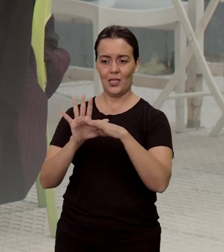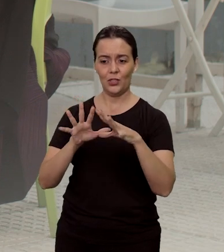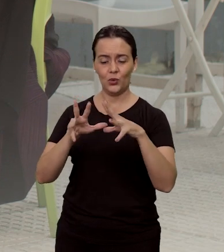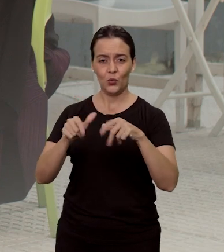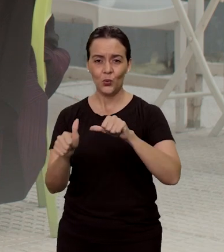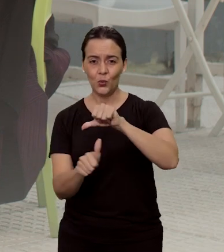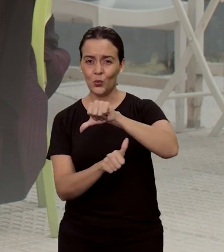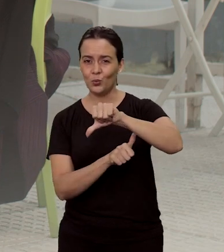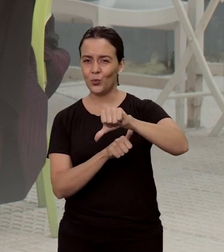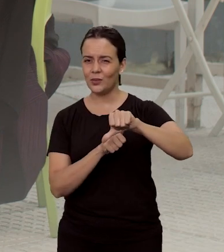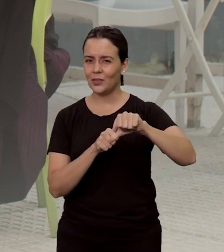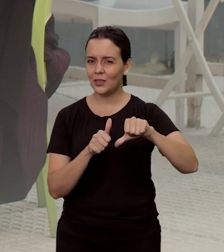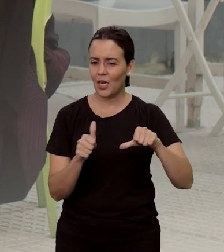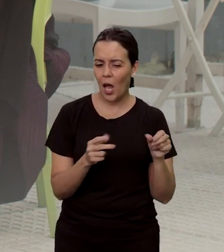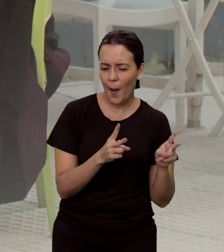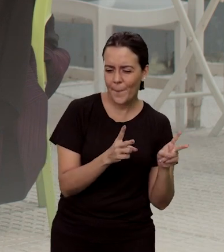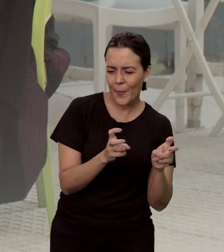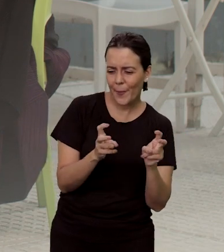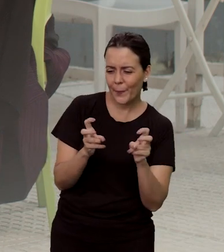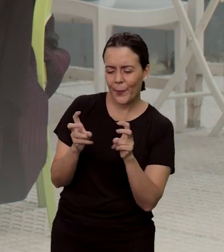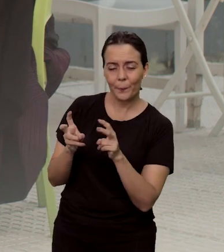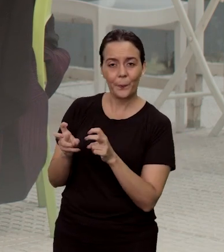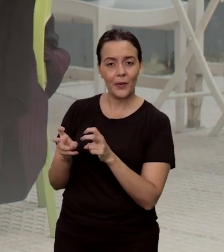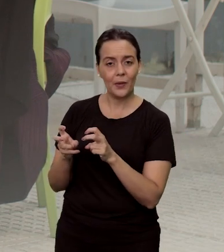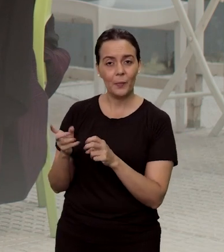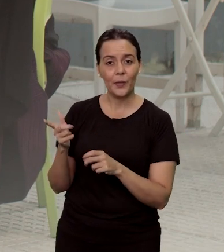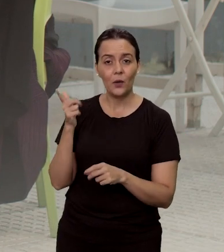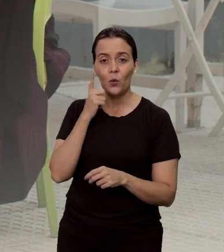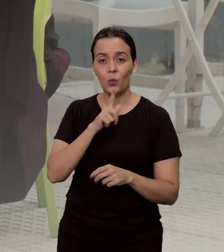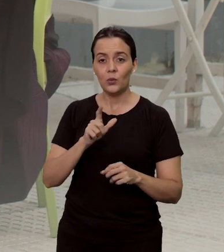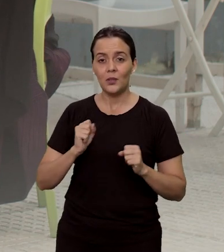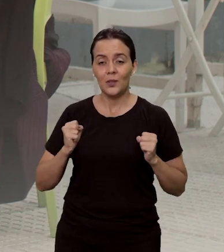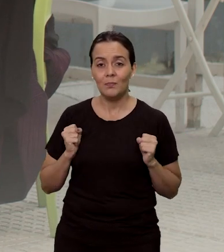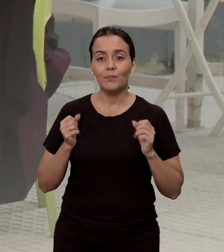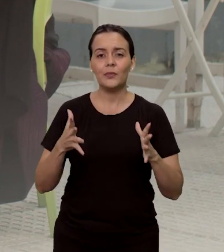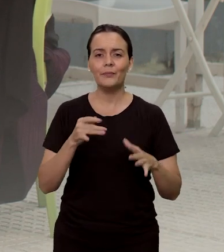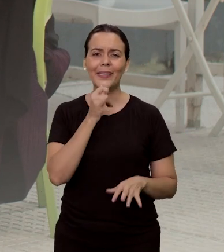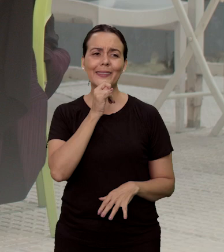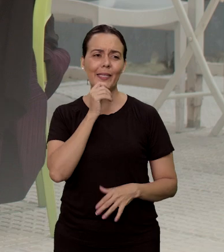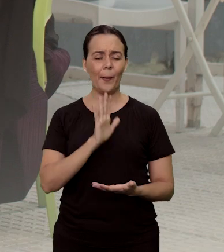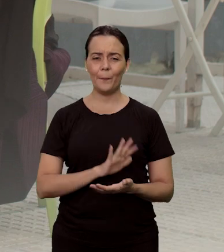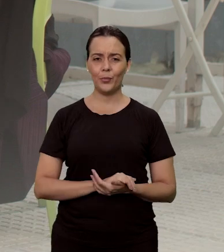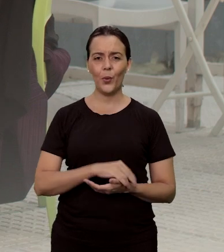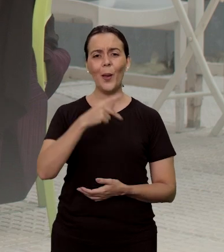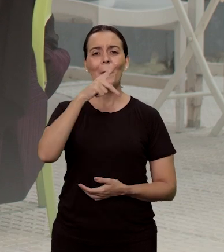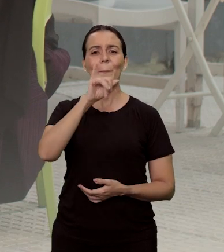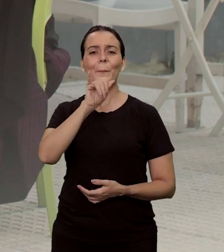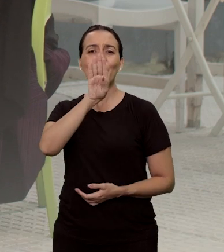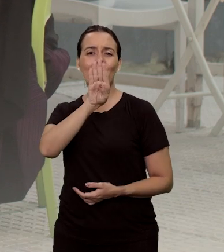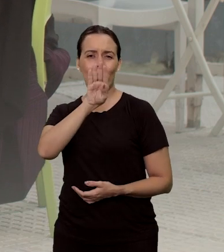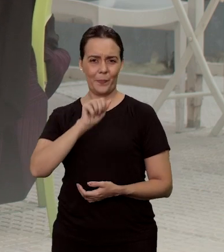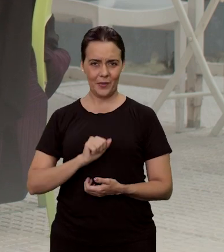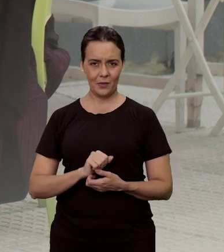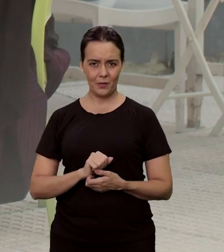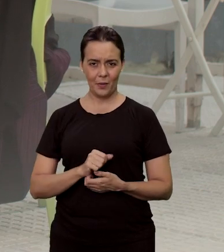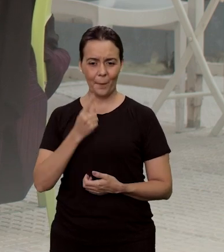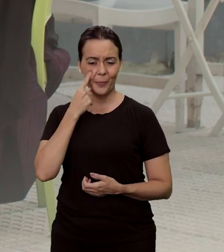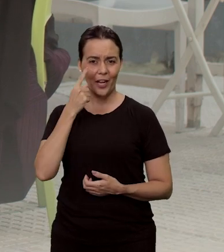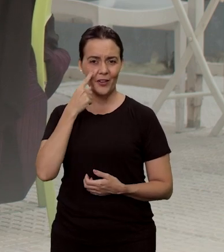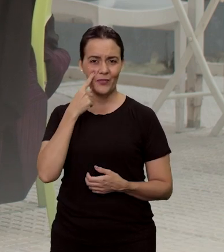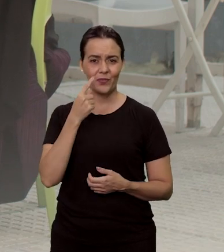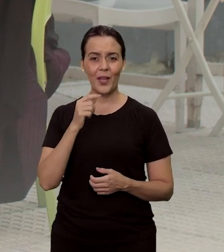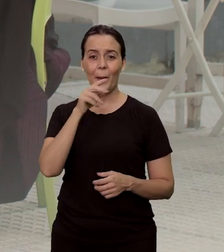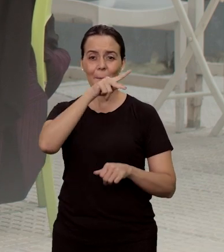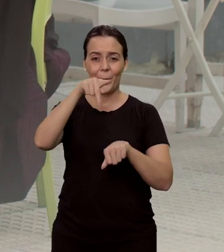né, César? Sem mudar a métrica. Porque, por exemplo, PIB é a coisa mais absurda para medir riqueza. Não é isso,